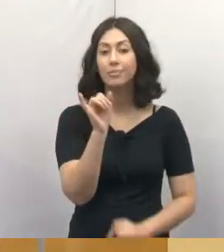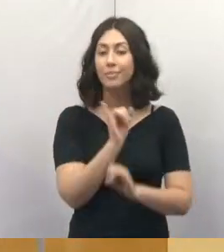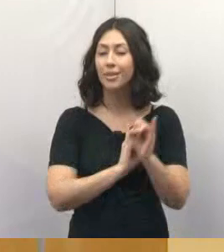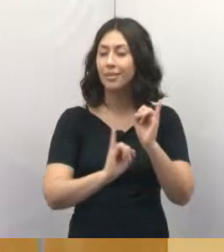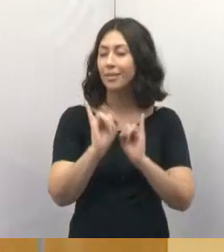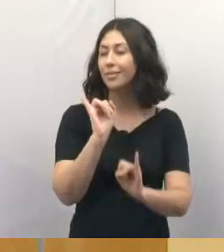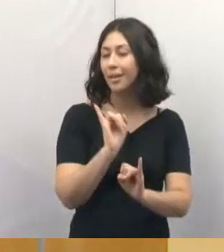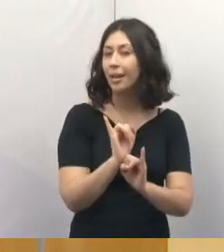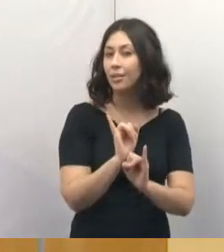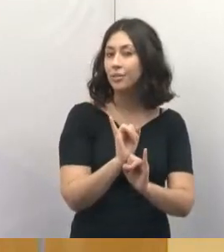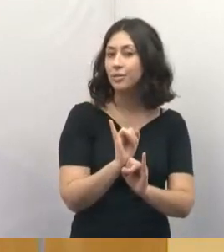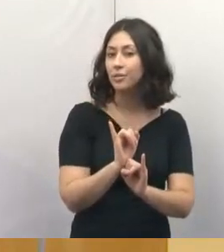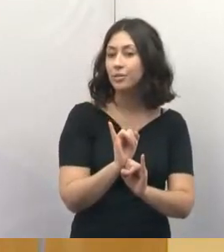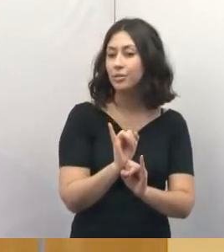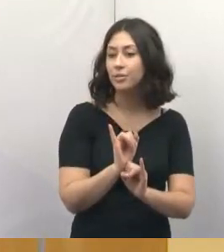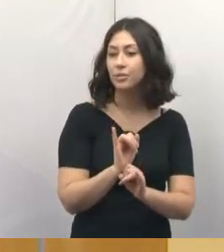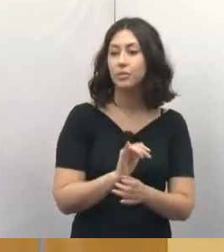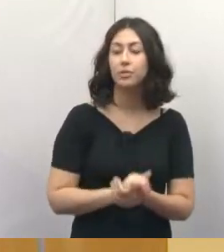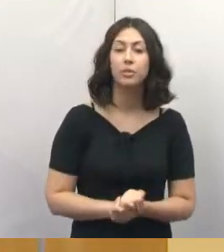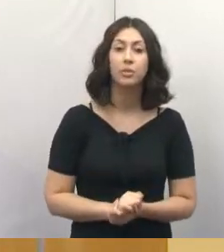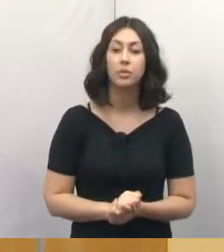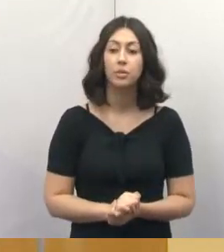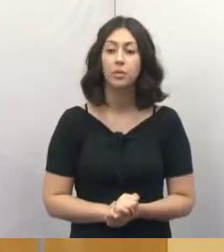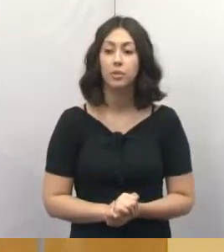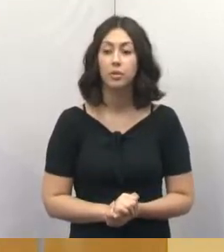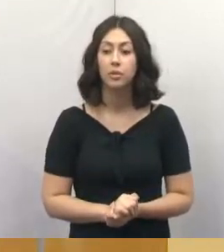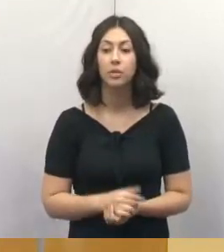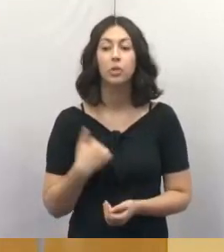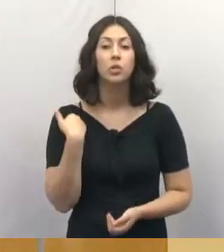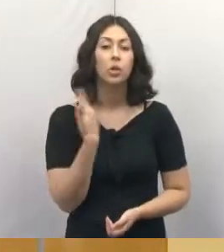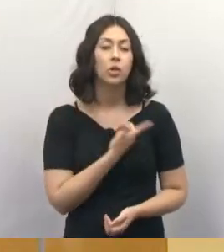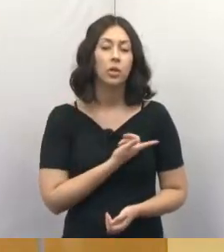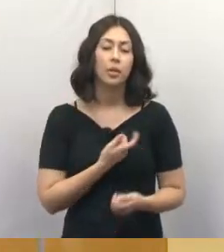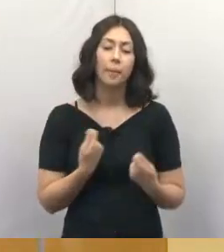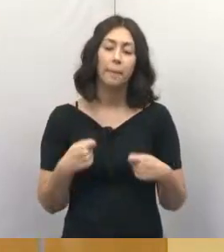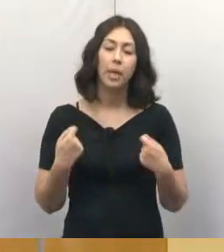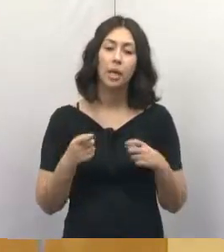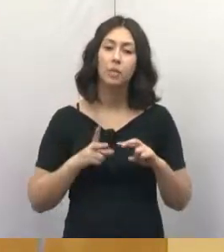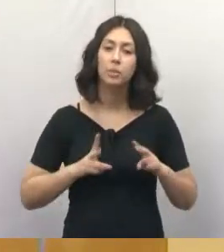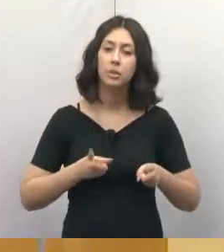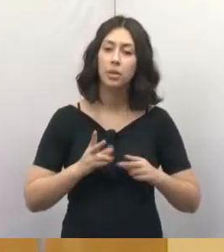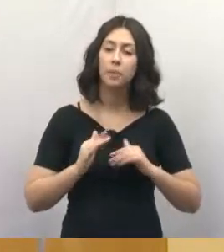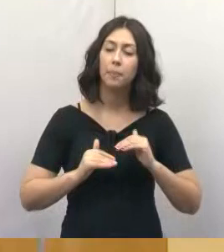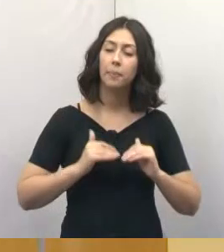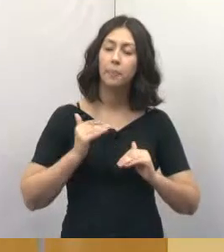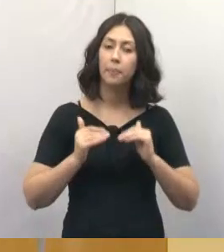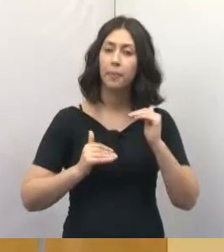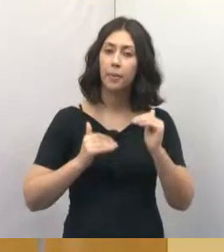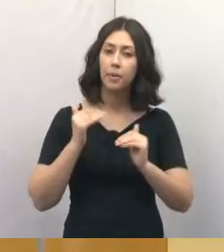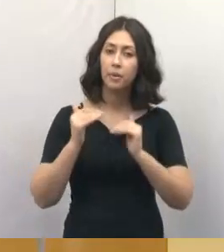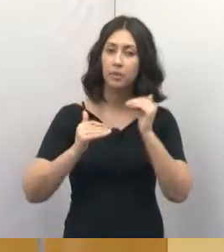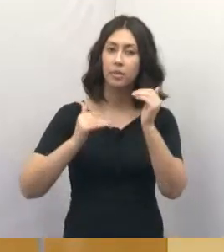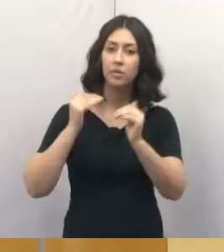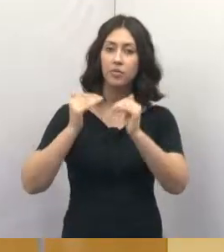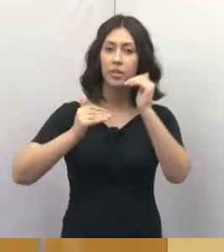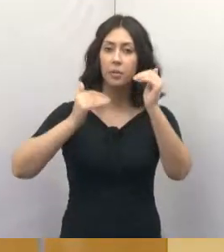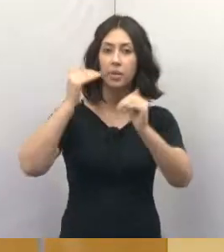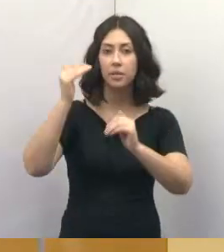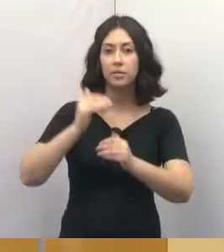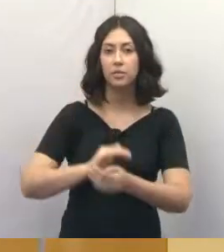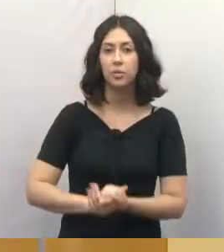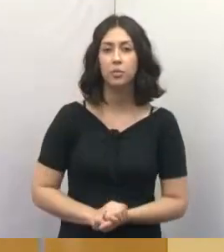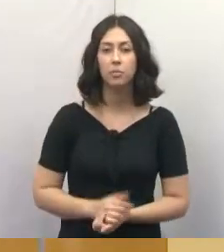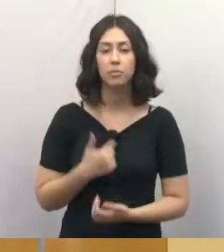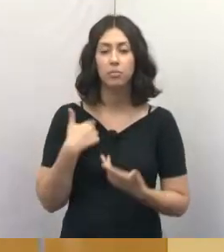nós estamos habituados, é algo que nós temos sempre que estar aprimorando. E quero